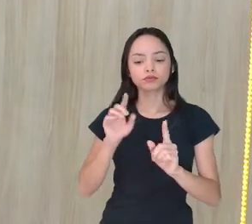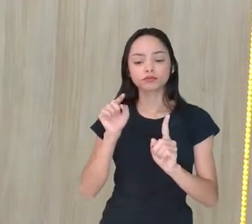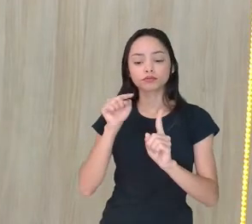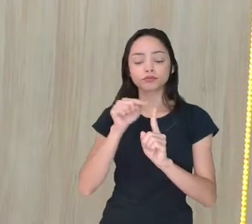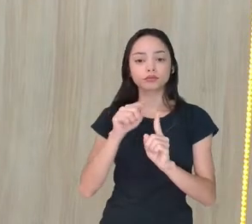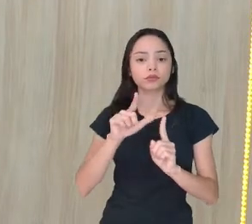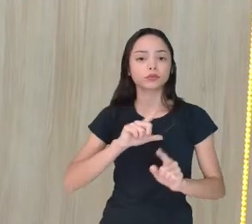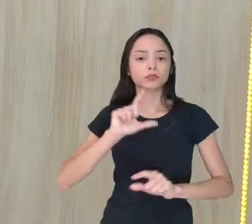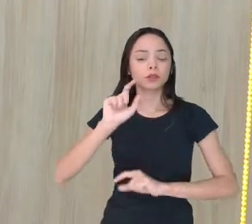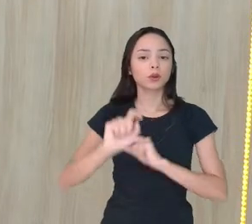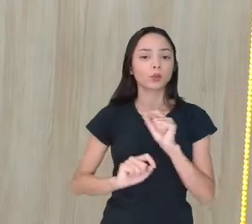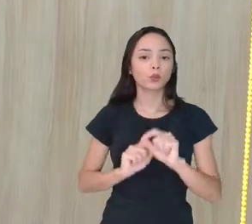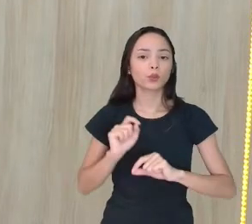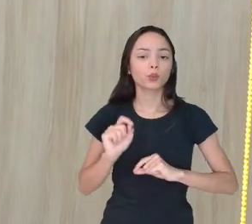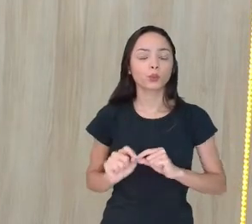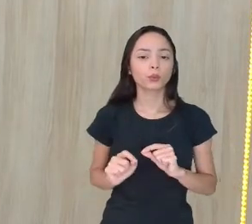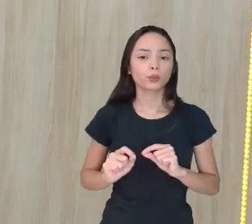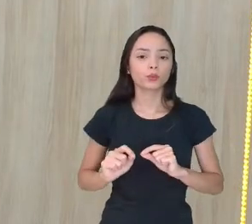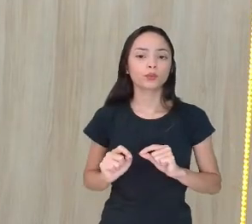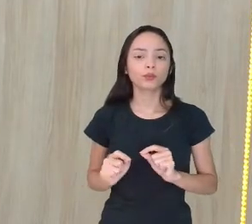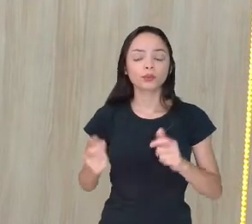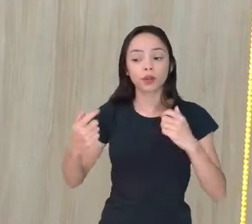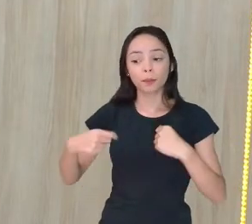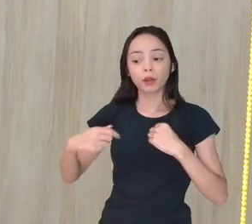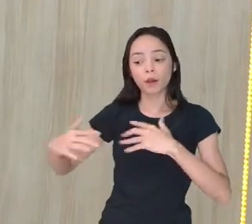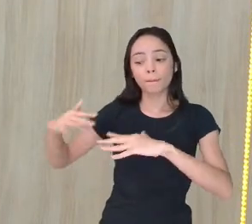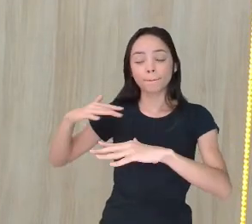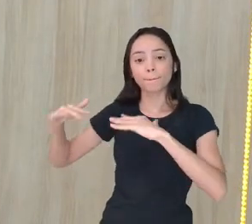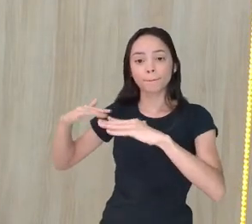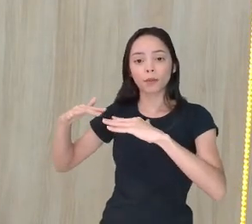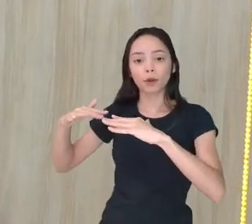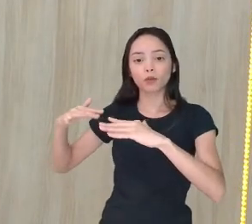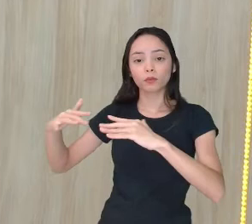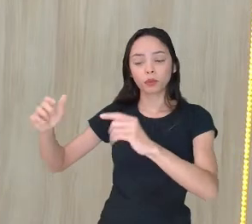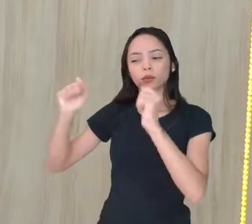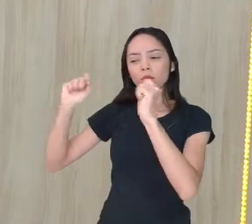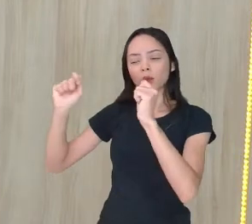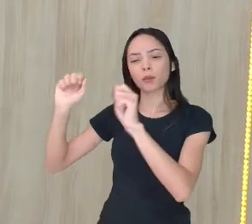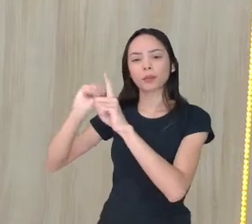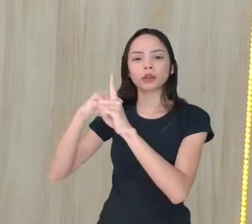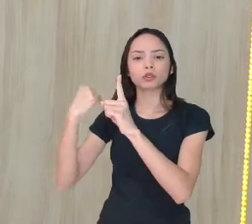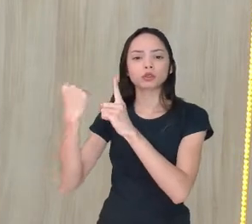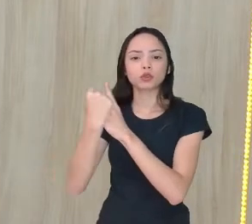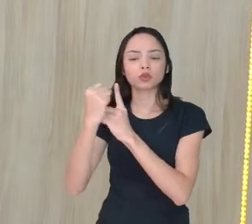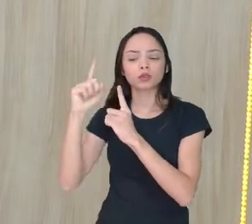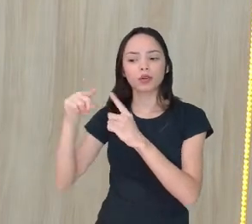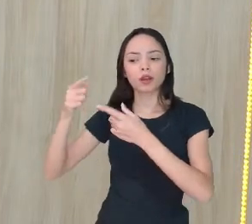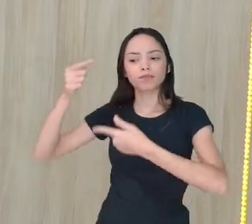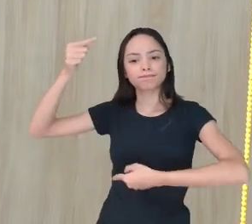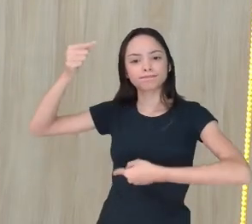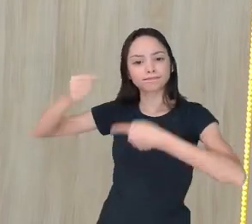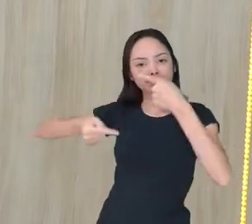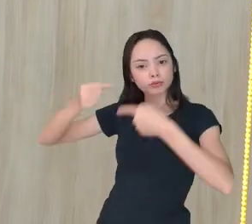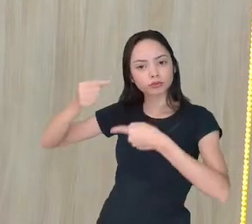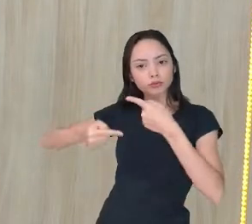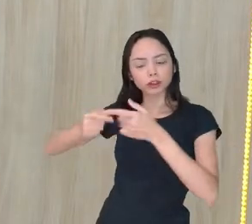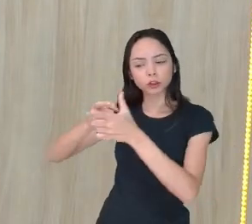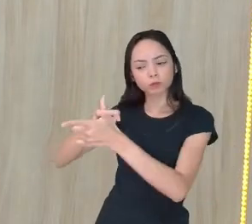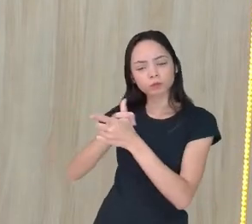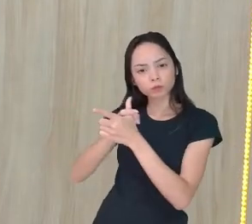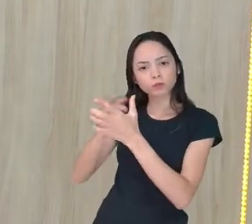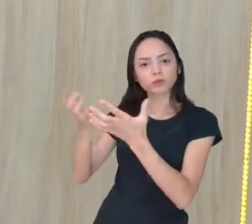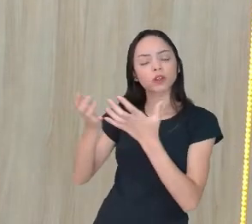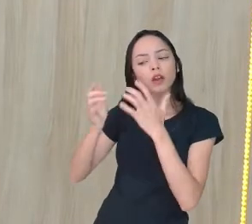gente tem? A gente tem que o movimento social ele tem um caráter político, reivindicativo, né, de luta.